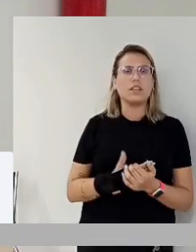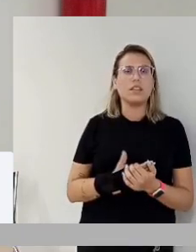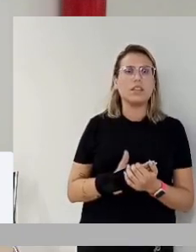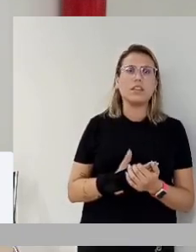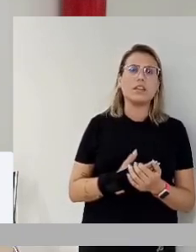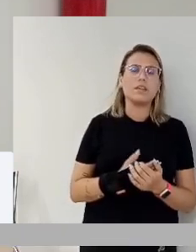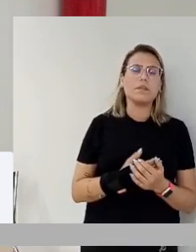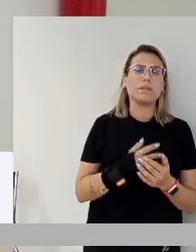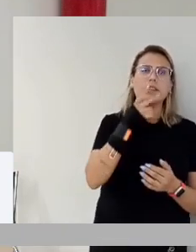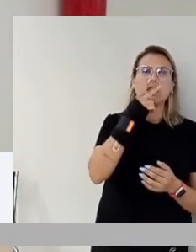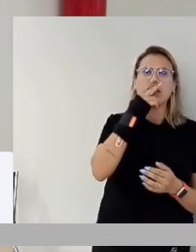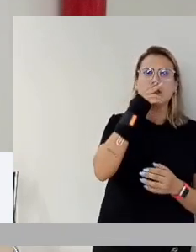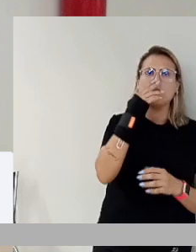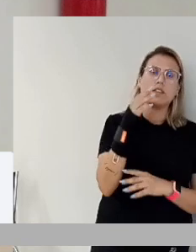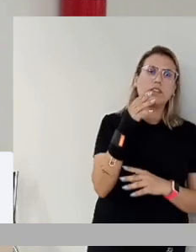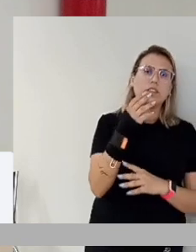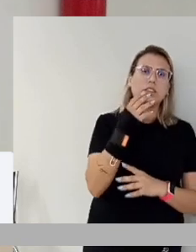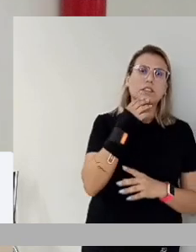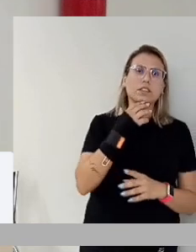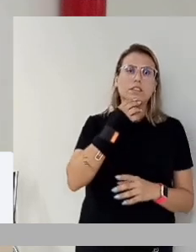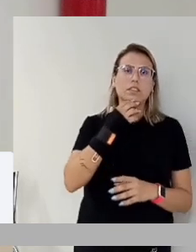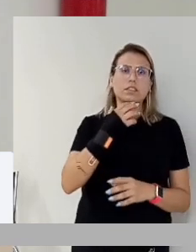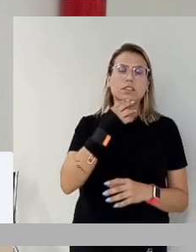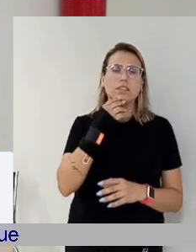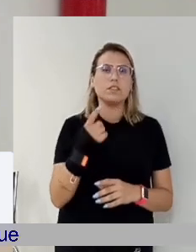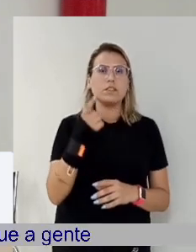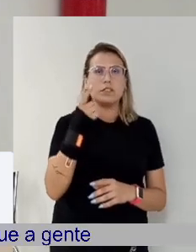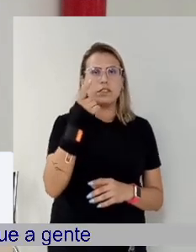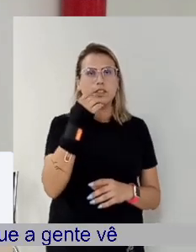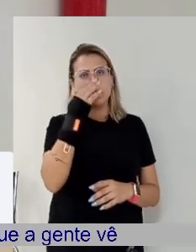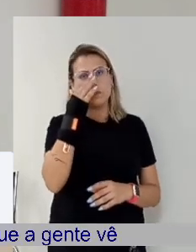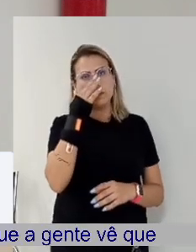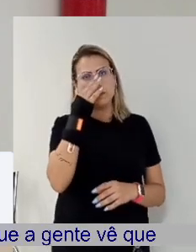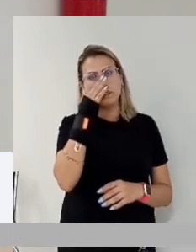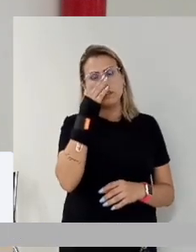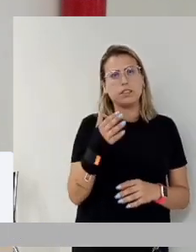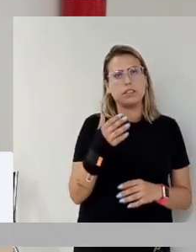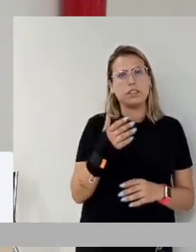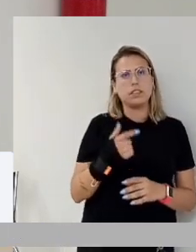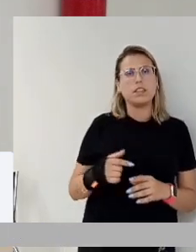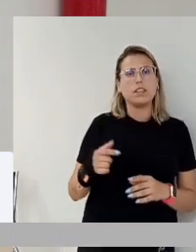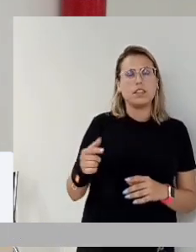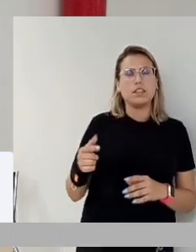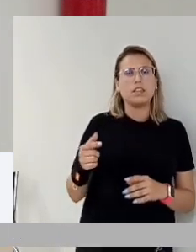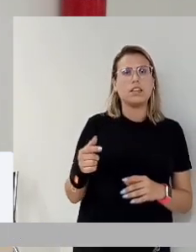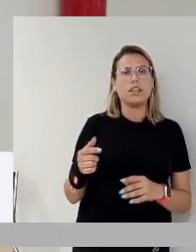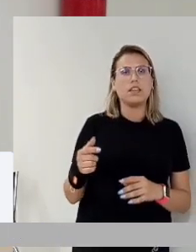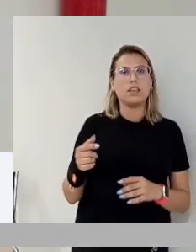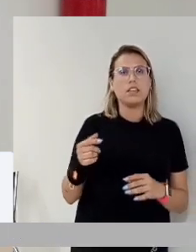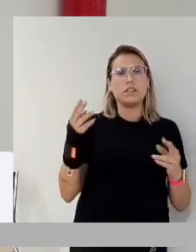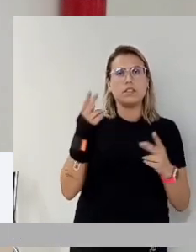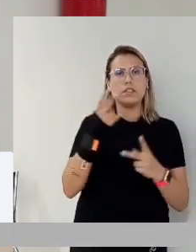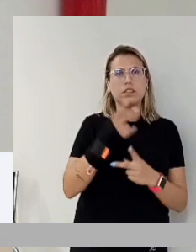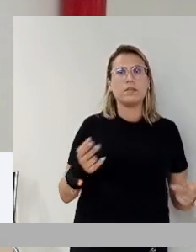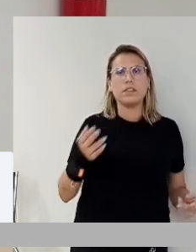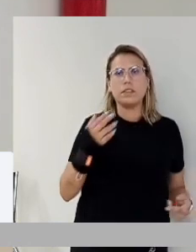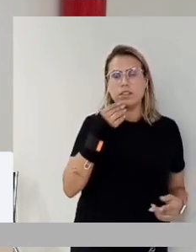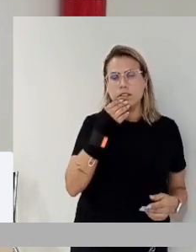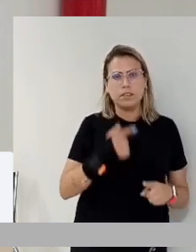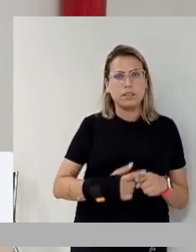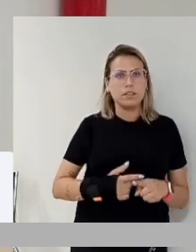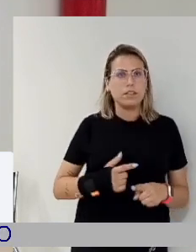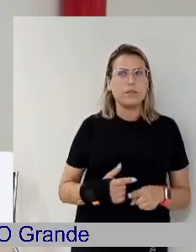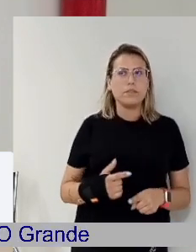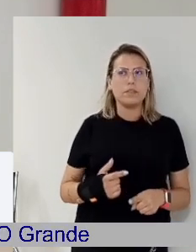parecida um áv Natal e a única planta que a gente vê que inbe é do os animais comer porque não não adianta não O